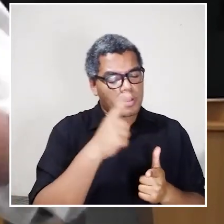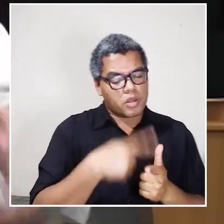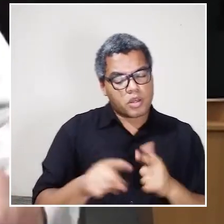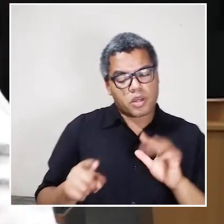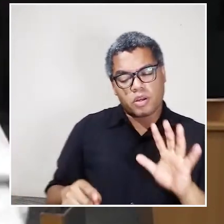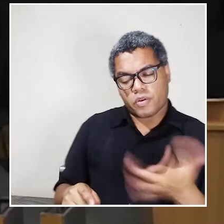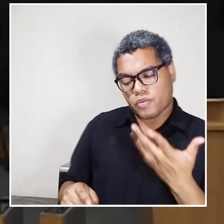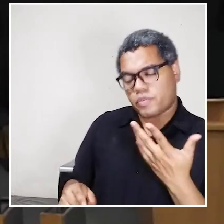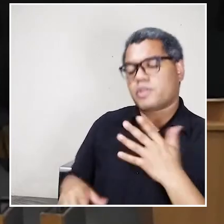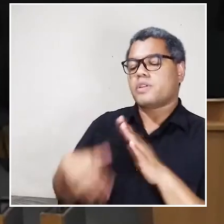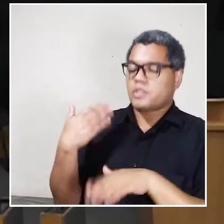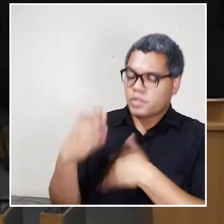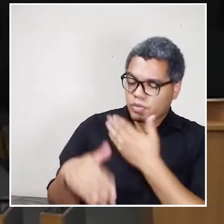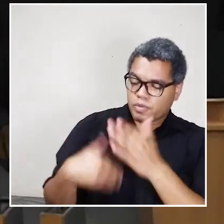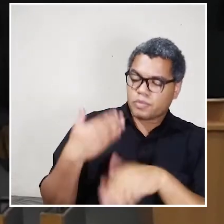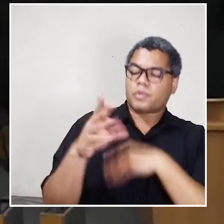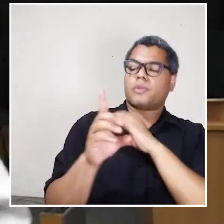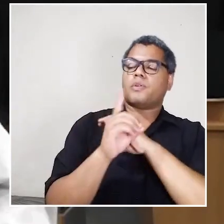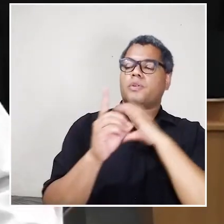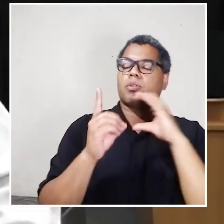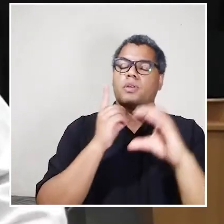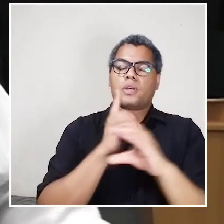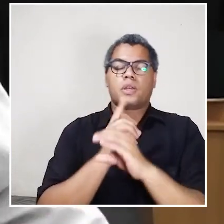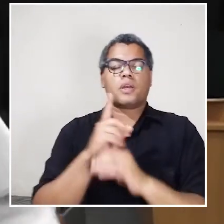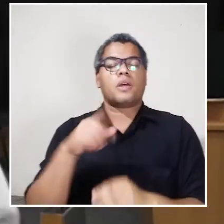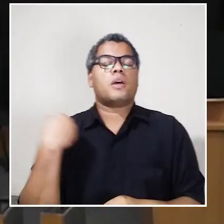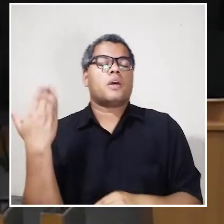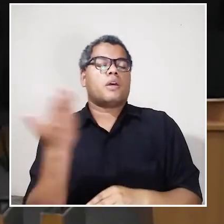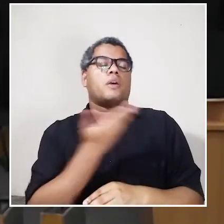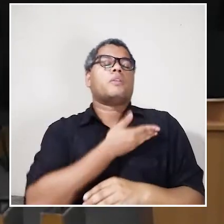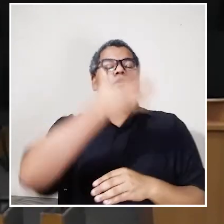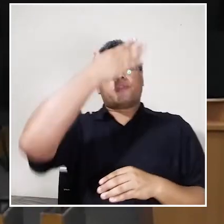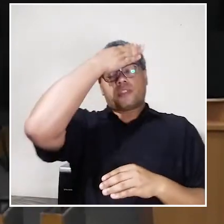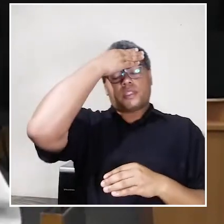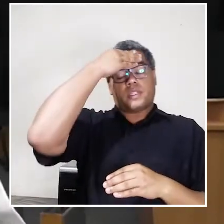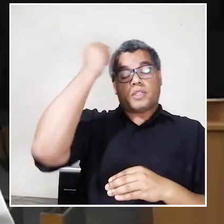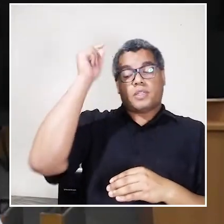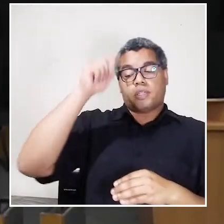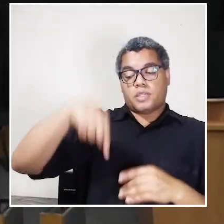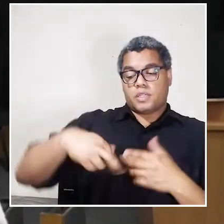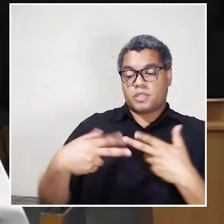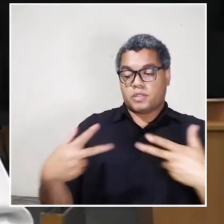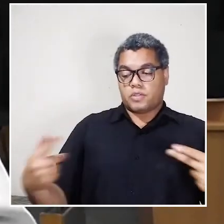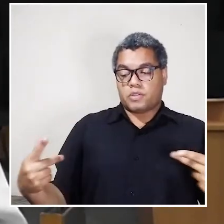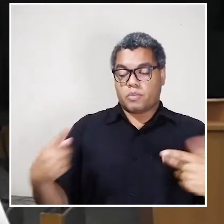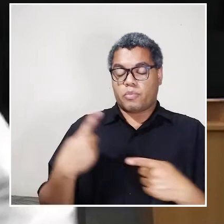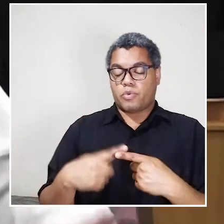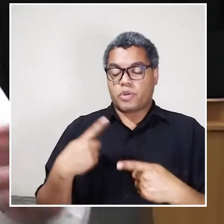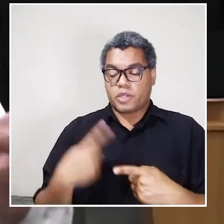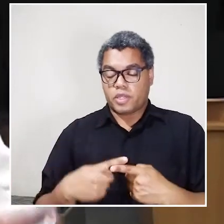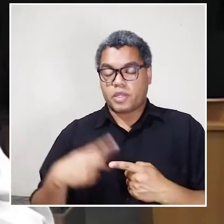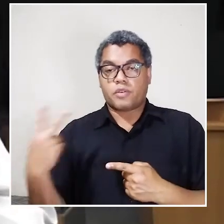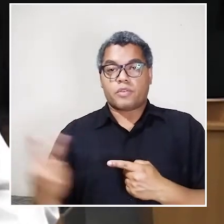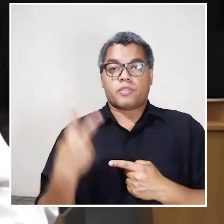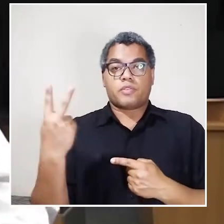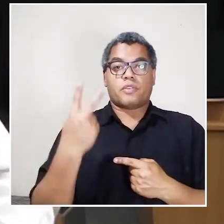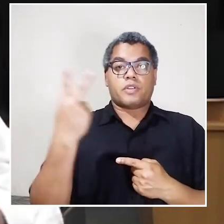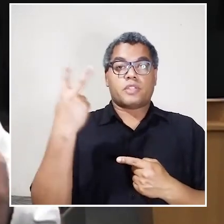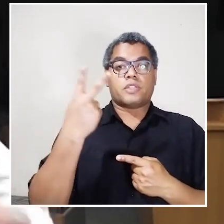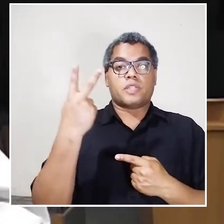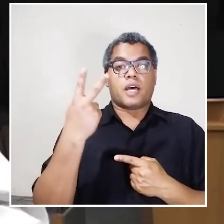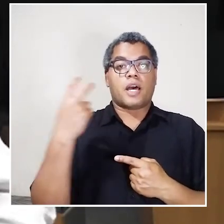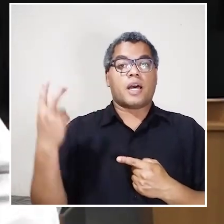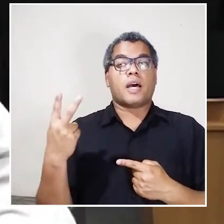no andamento do culto. A gente vai esquecer essas coisas. Porque mais do que nunca nós estamos valorizando como é importante